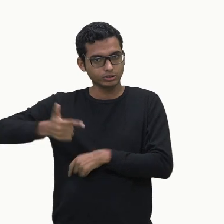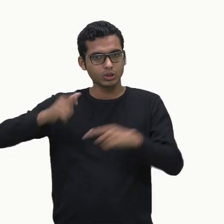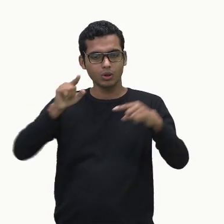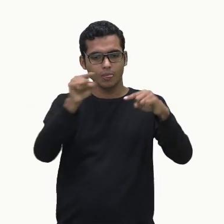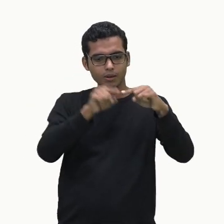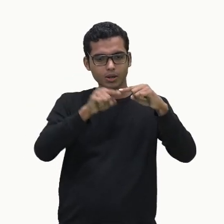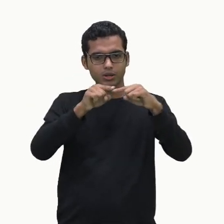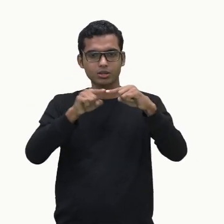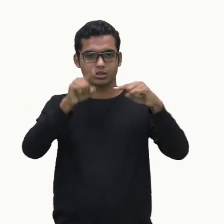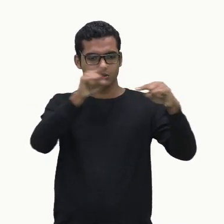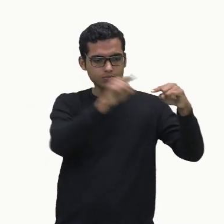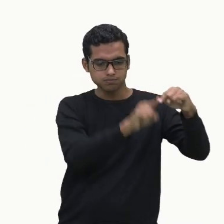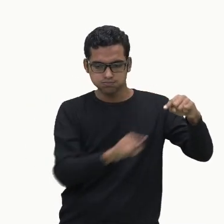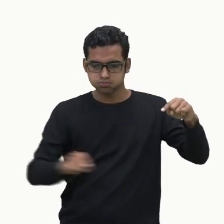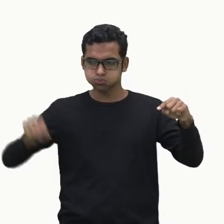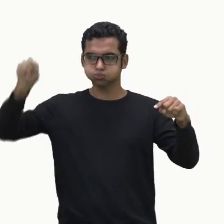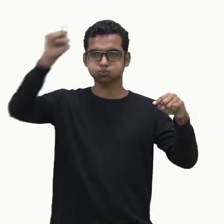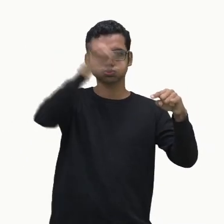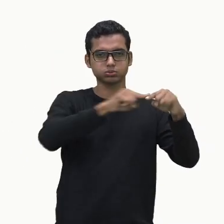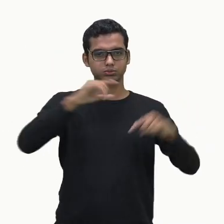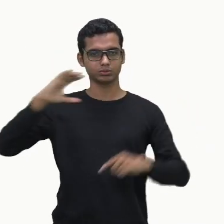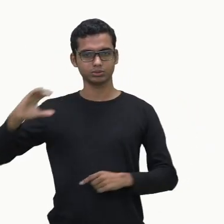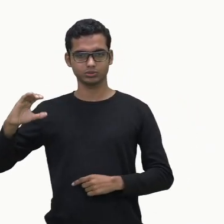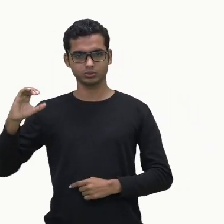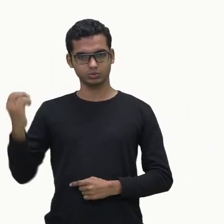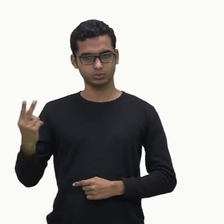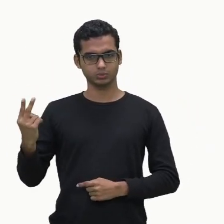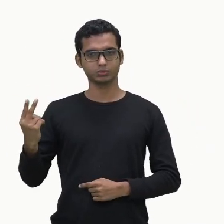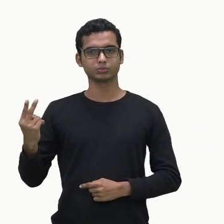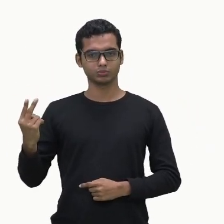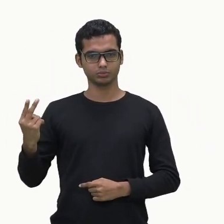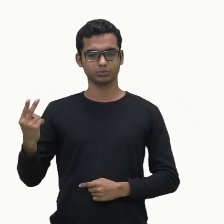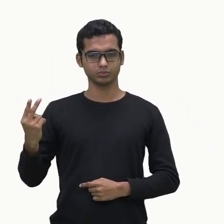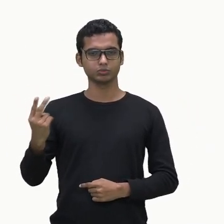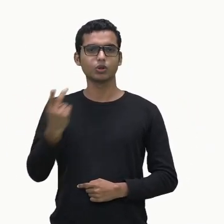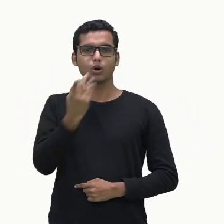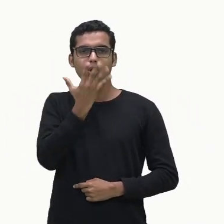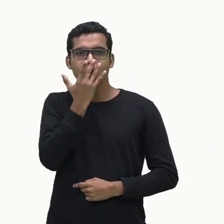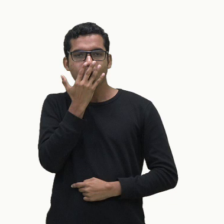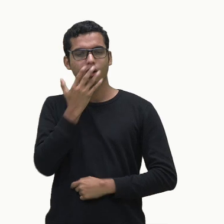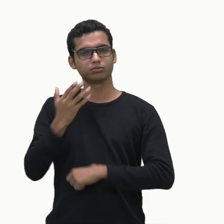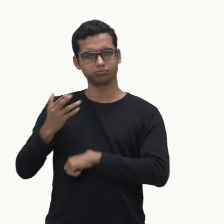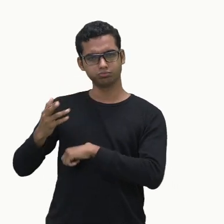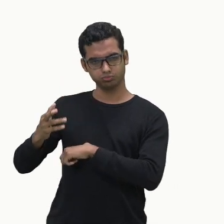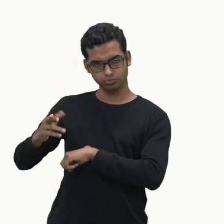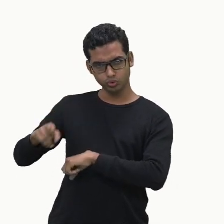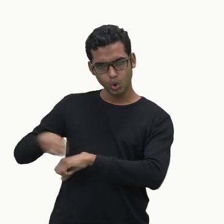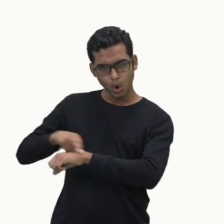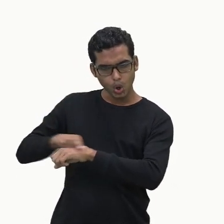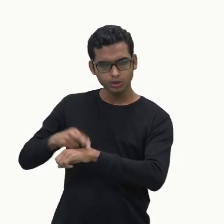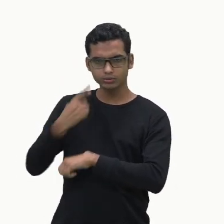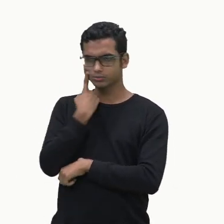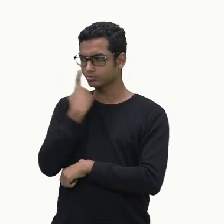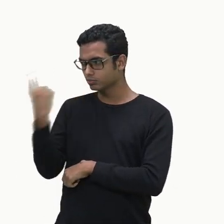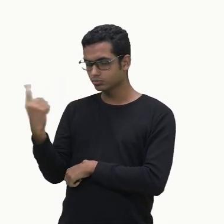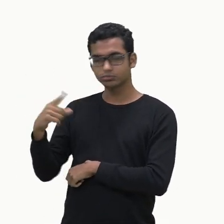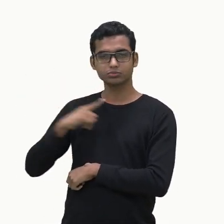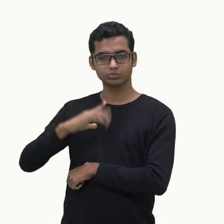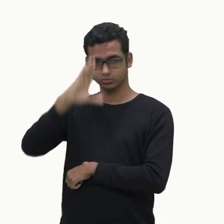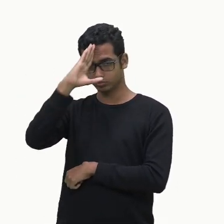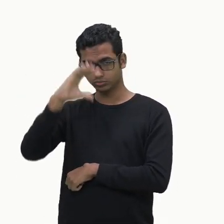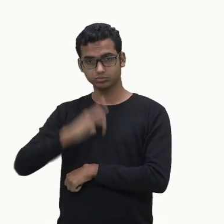maior, chamado aí de C2, o raio é maior, Onde o centro